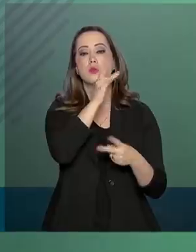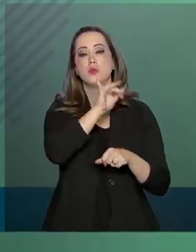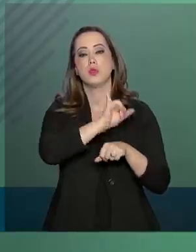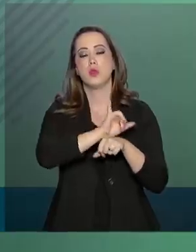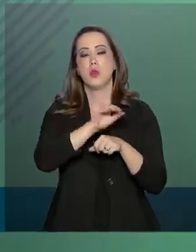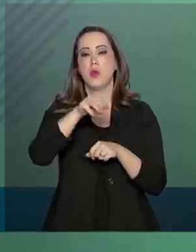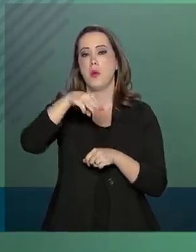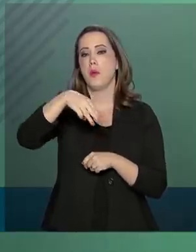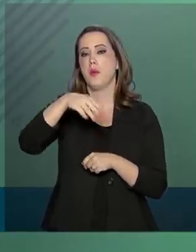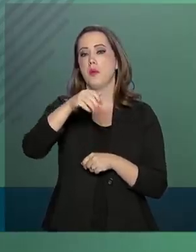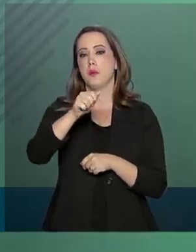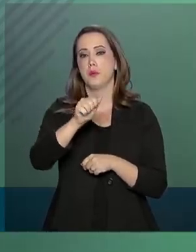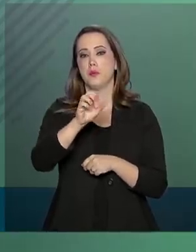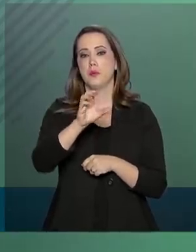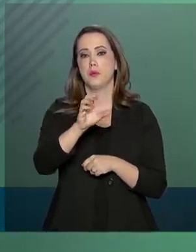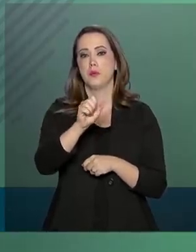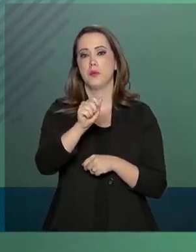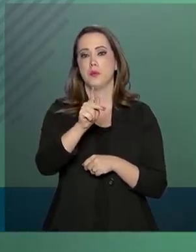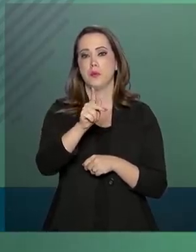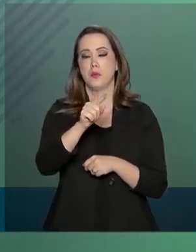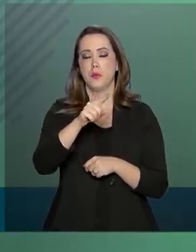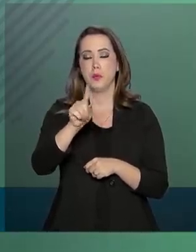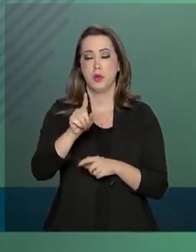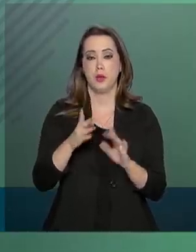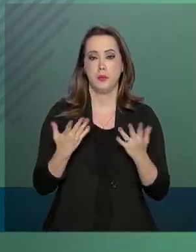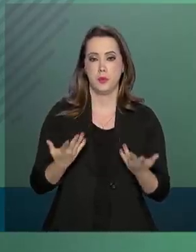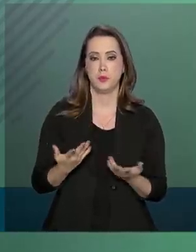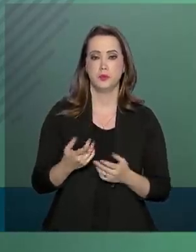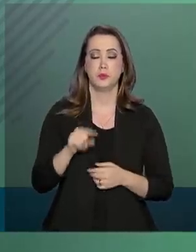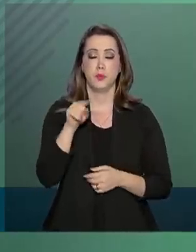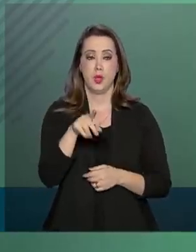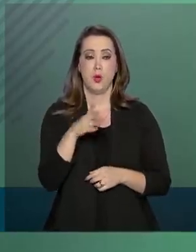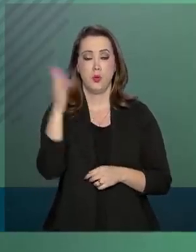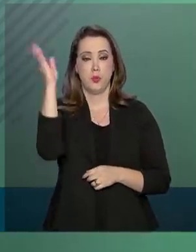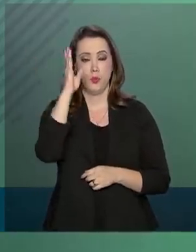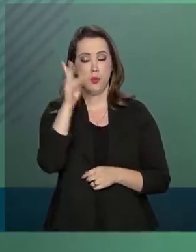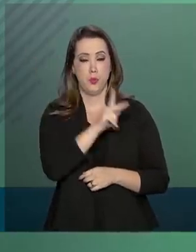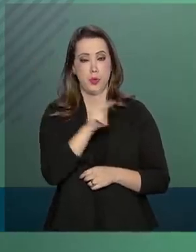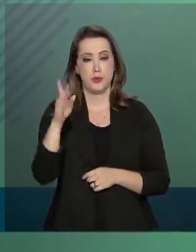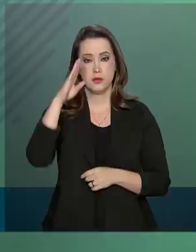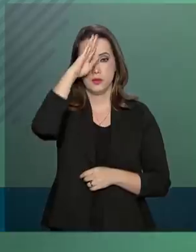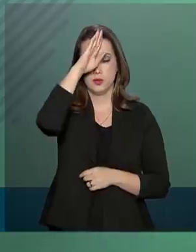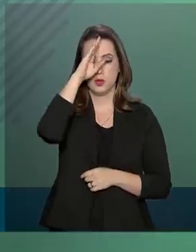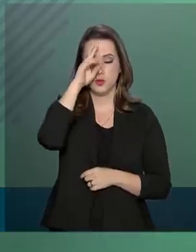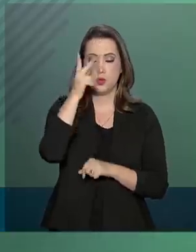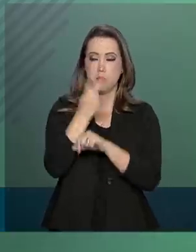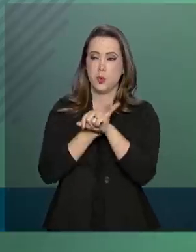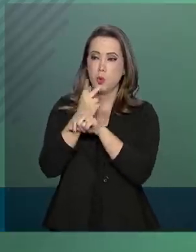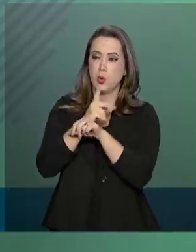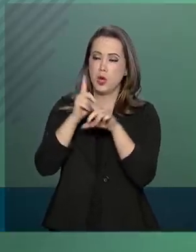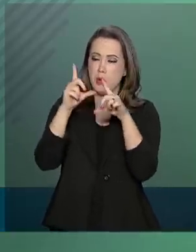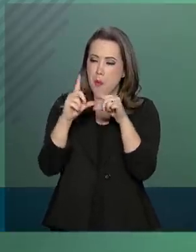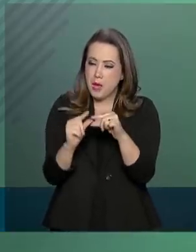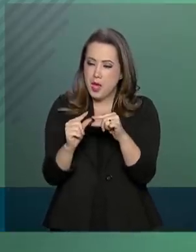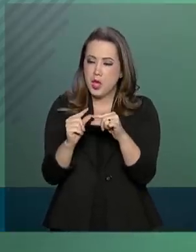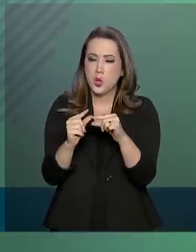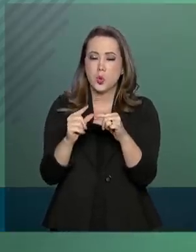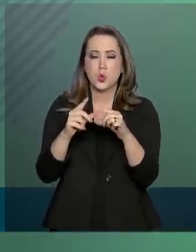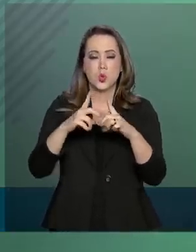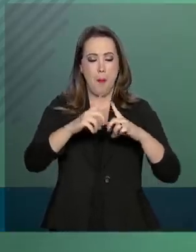buscando - brasília e mais brasil aproximando se